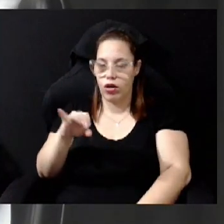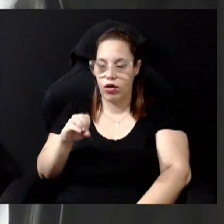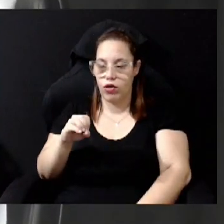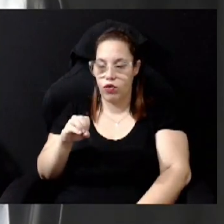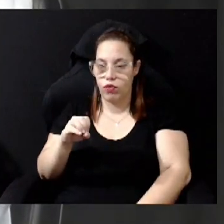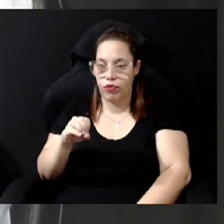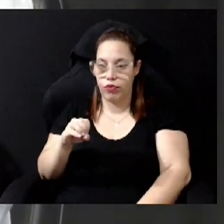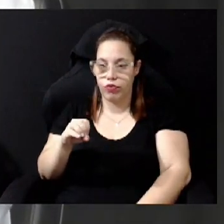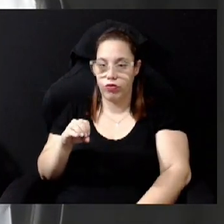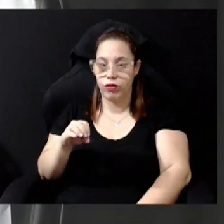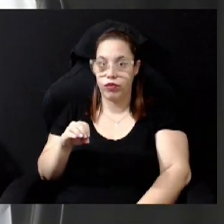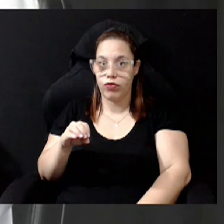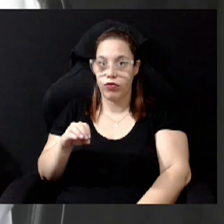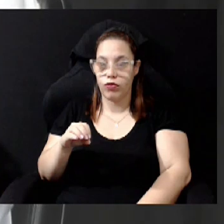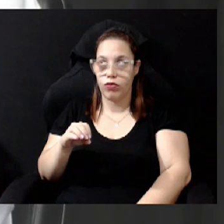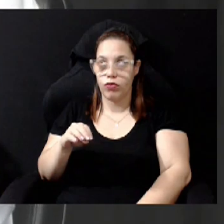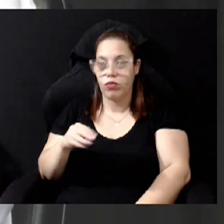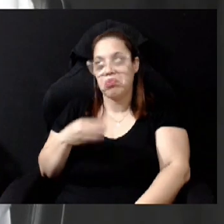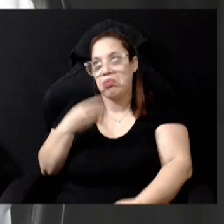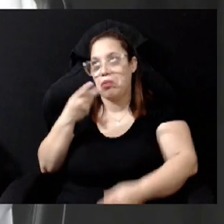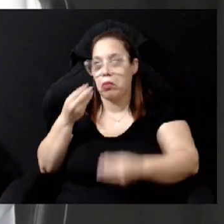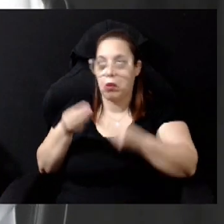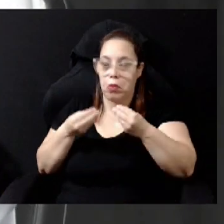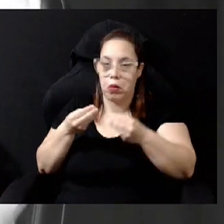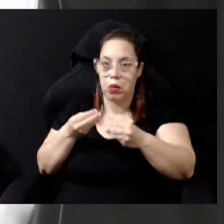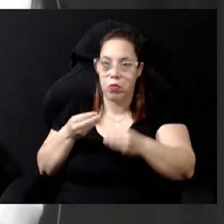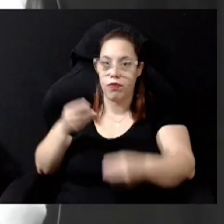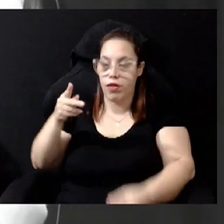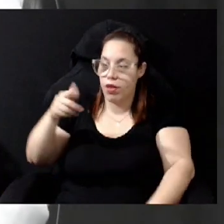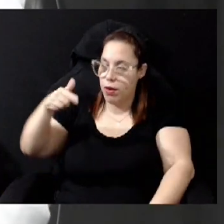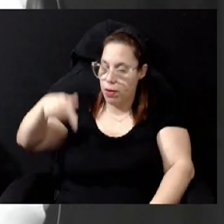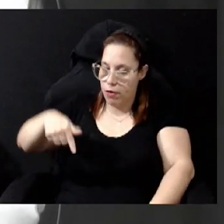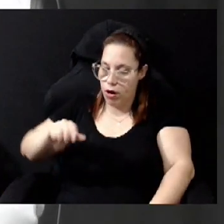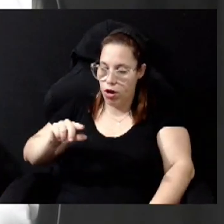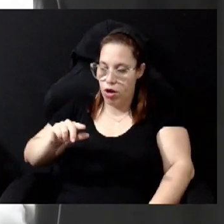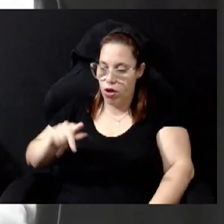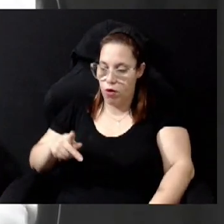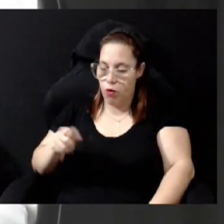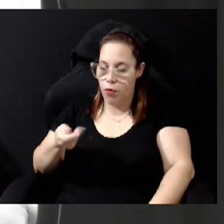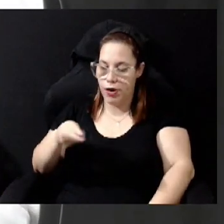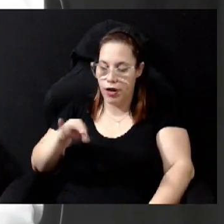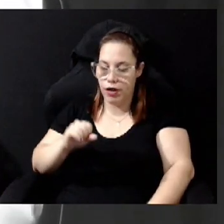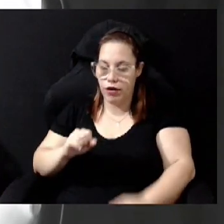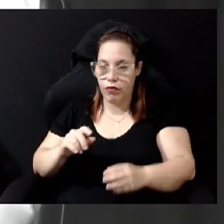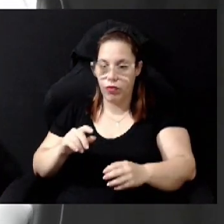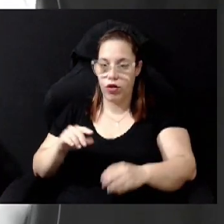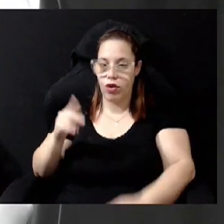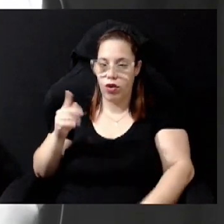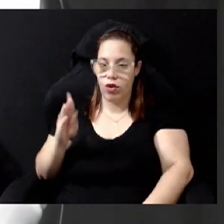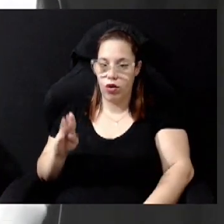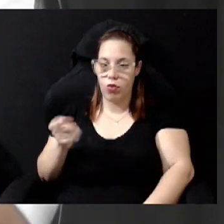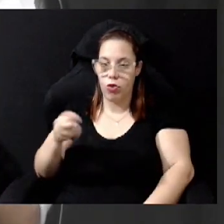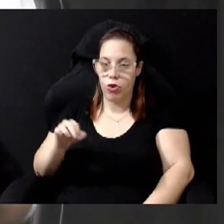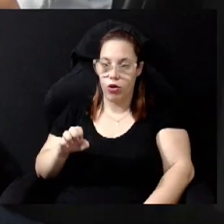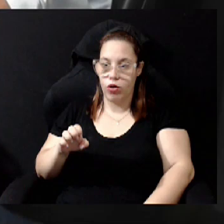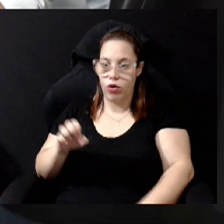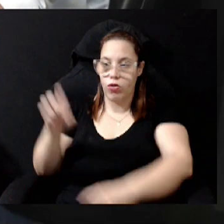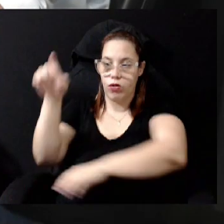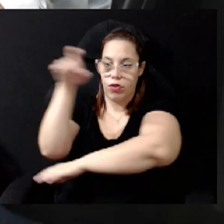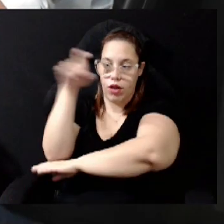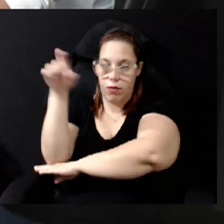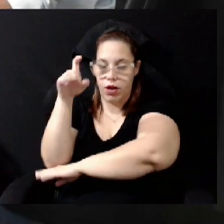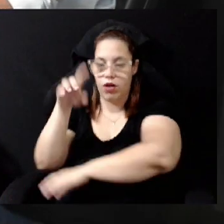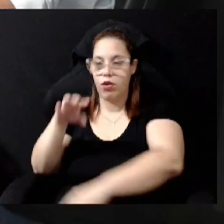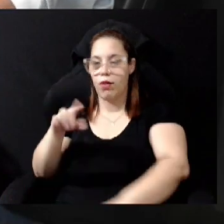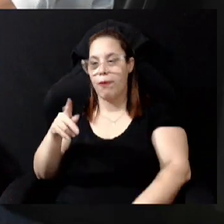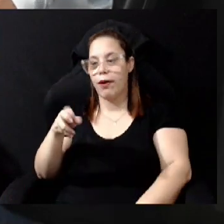caso do Parque dos Pomares, o Bosque das Palmeiras, que não foi asfaltado até hoje. Lá em Barão, né? Lá em Barão. O caso